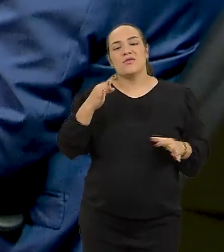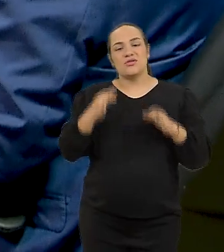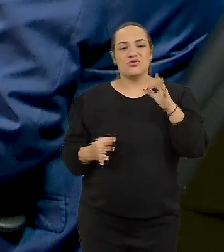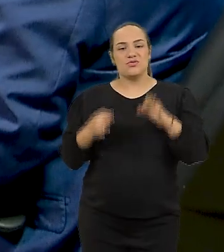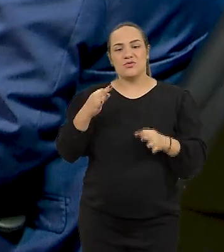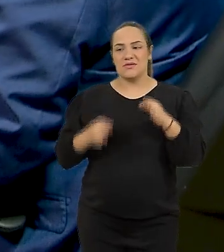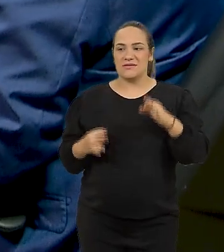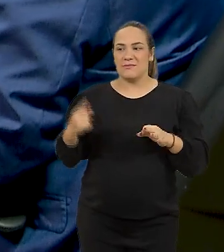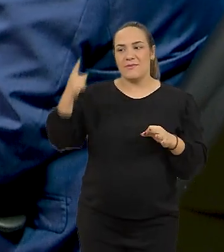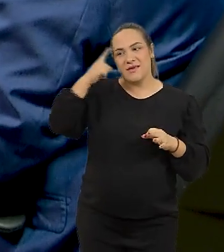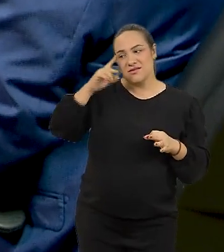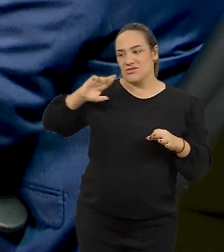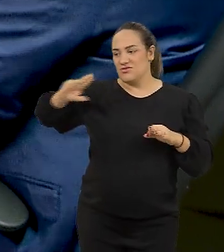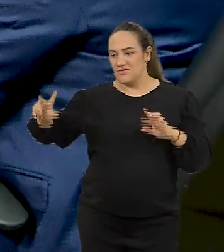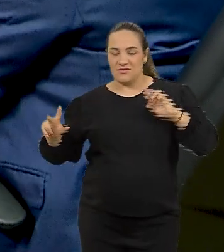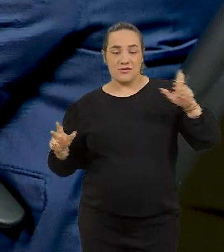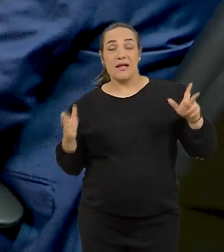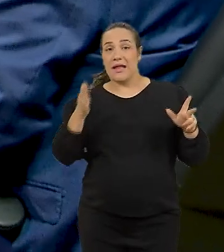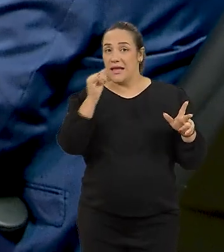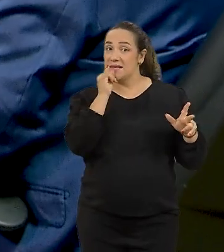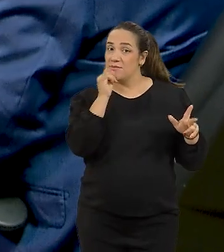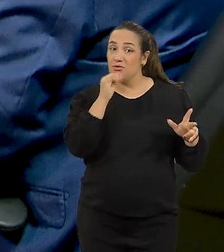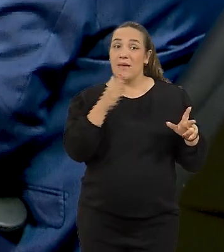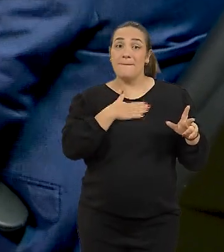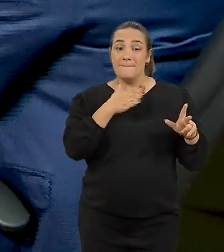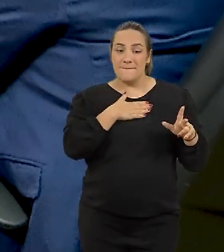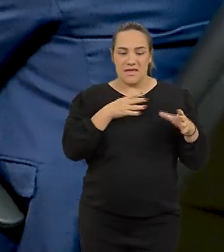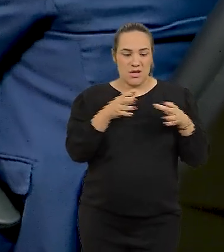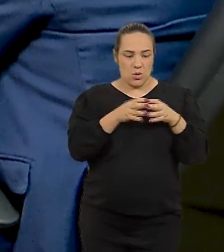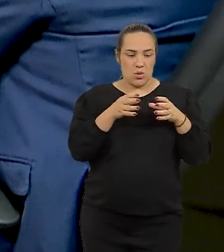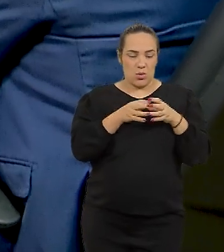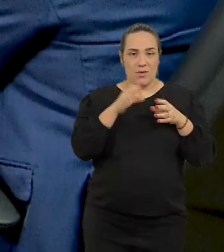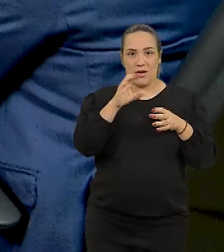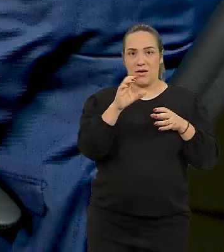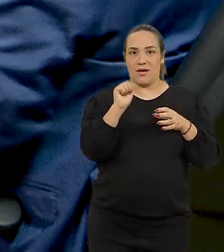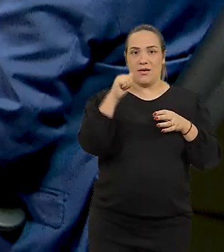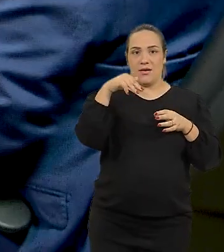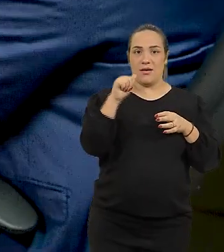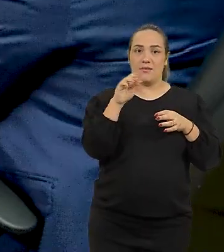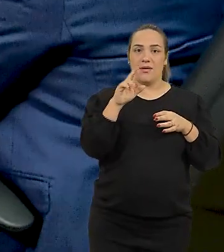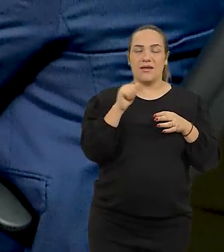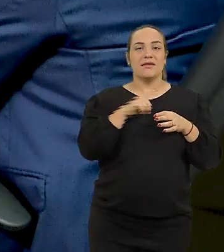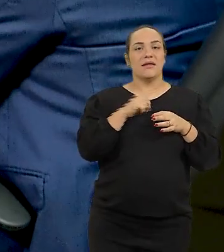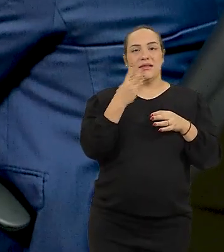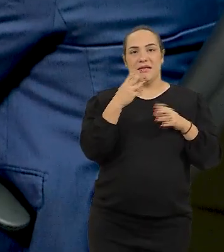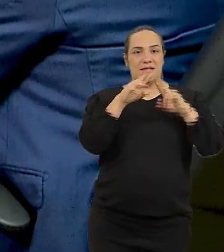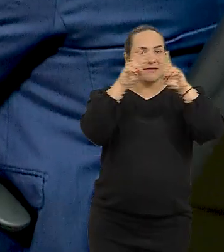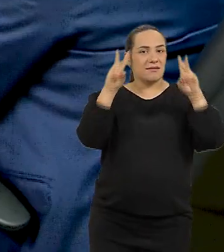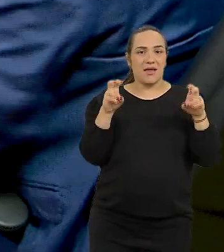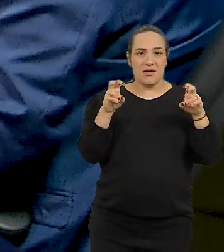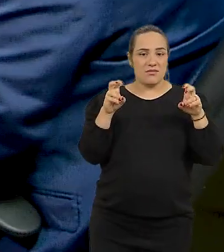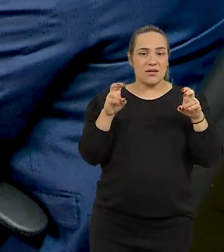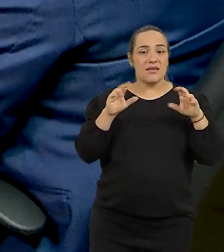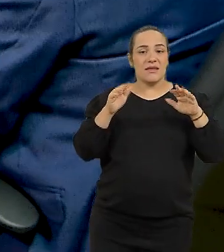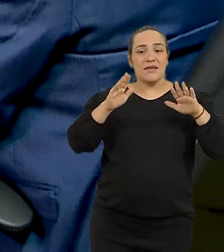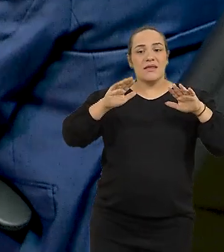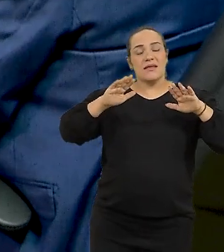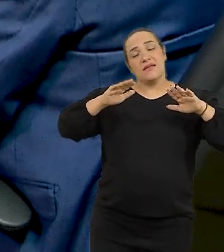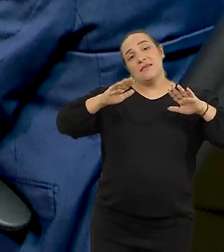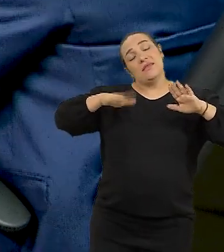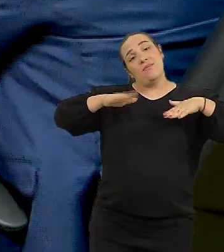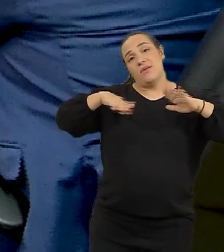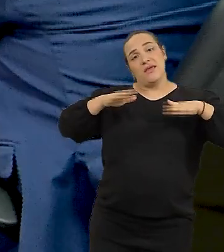quanta decisão diferente você tem. Eu posso falar da minha Câmara. Na minha Câmara nós temos pelo menos umas 3 questões que, conforme o